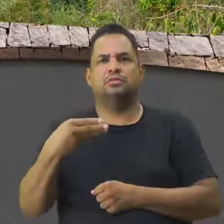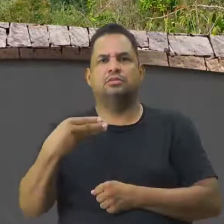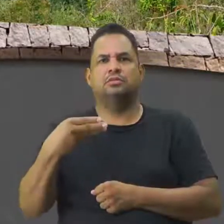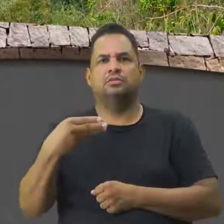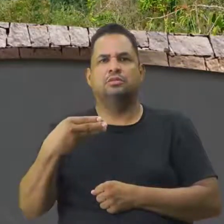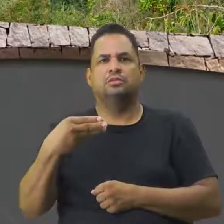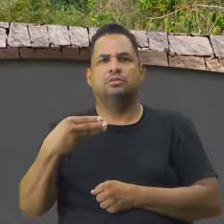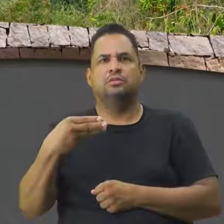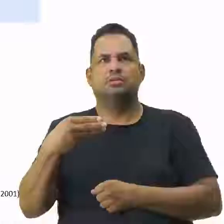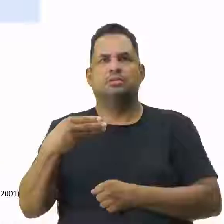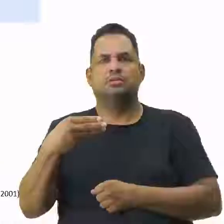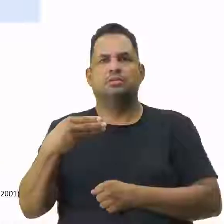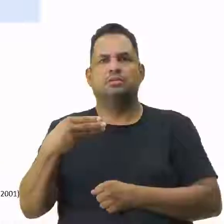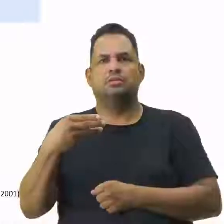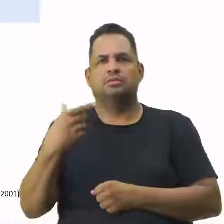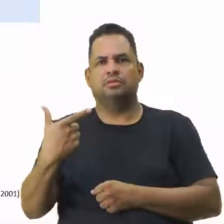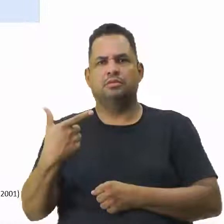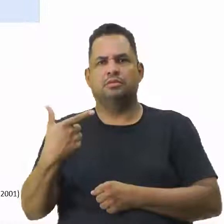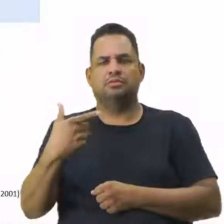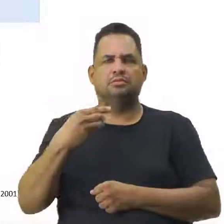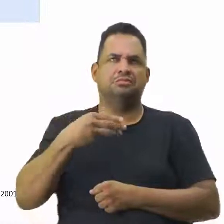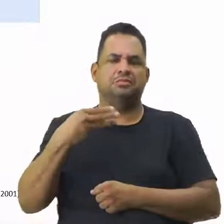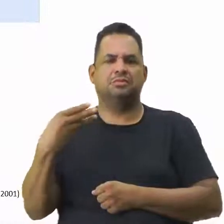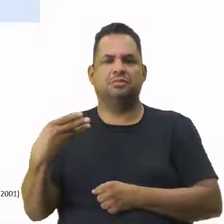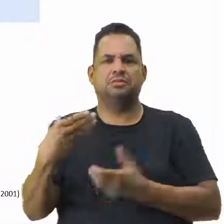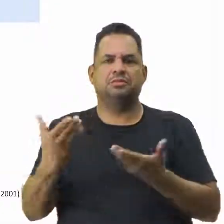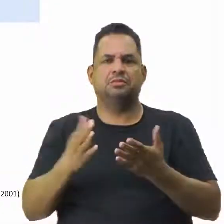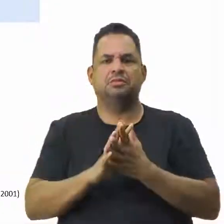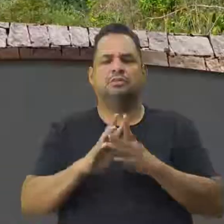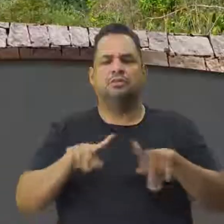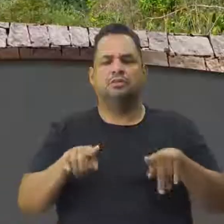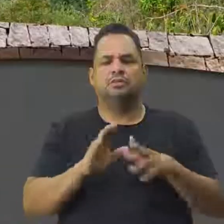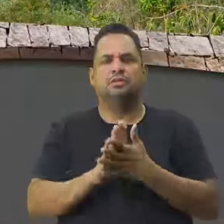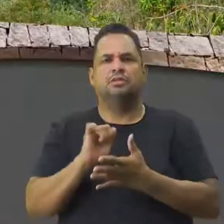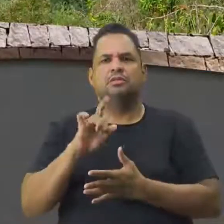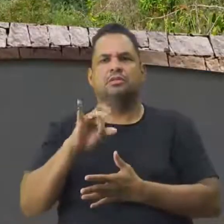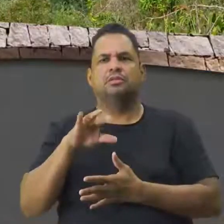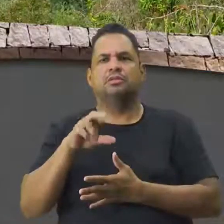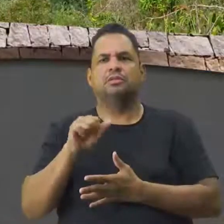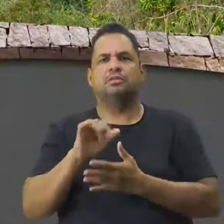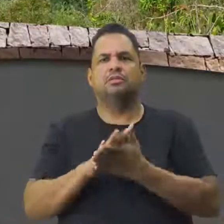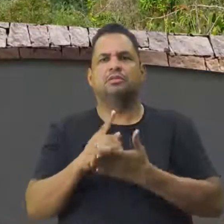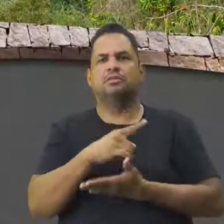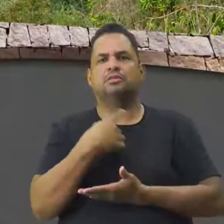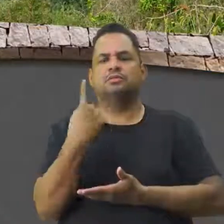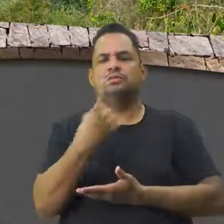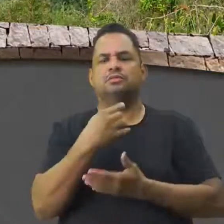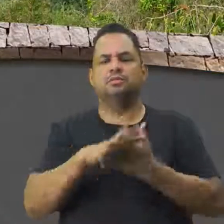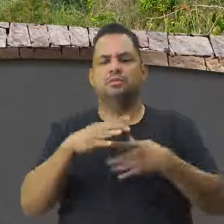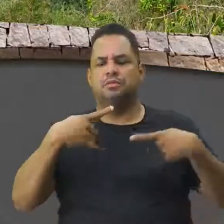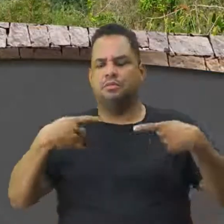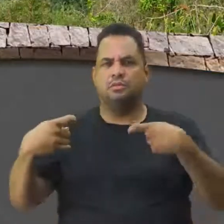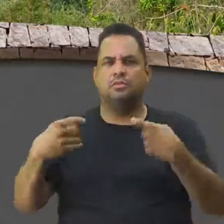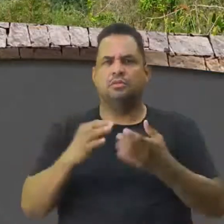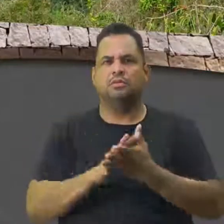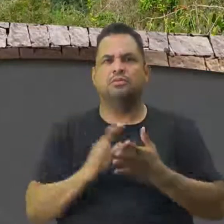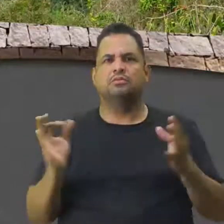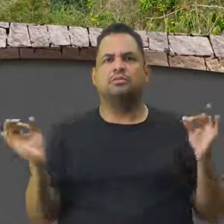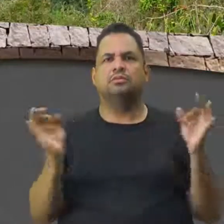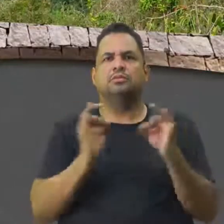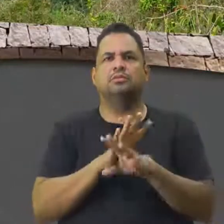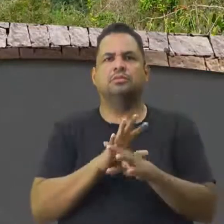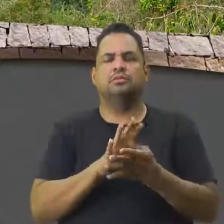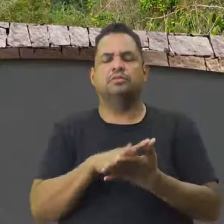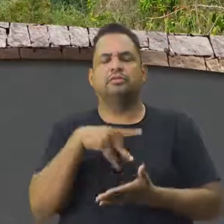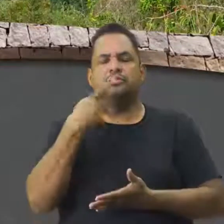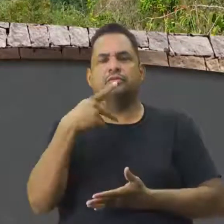e 2, 33, mas Arimateia, nós estamos falando da guerra, tá? Portanto, nós estamos falando da Segunda Guerra,